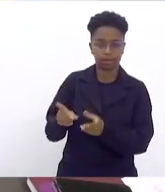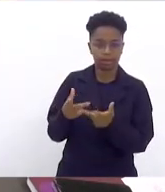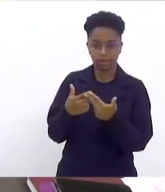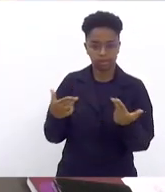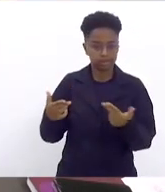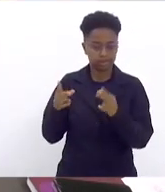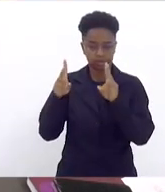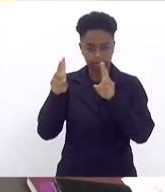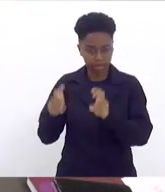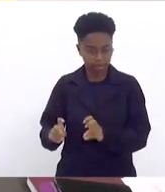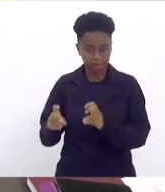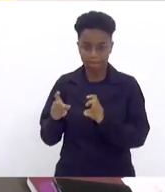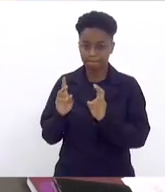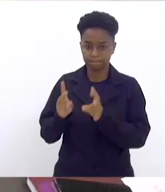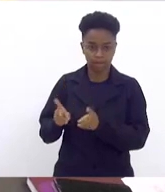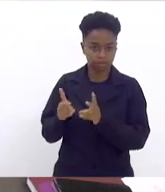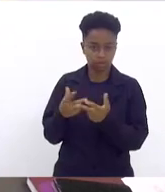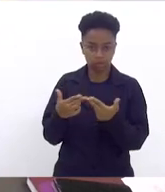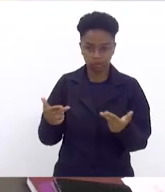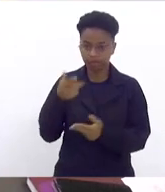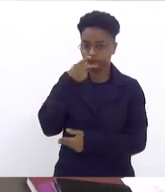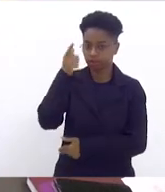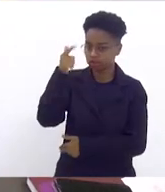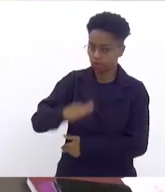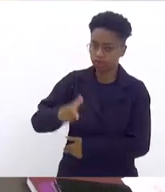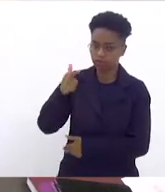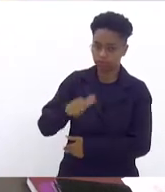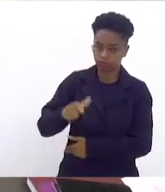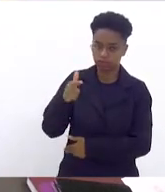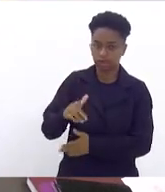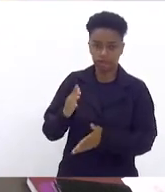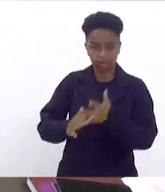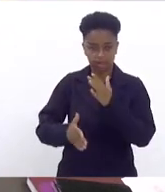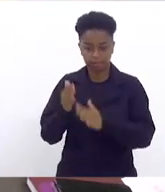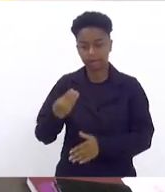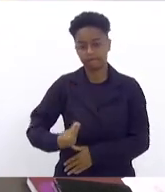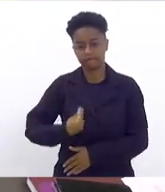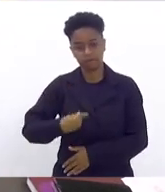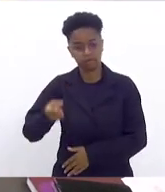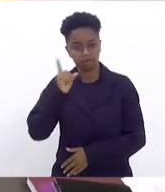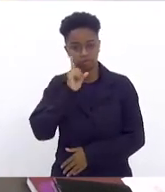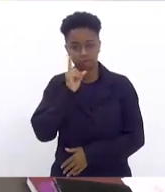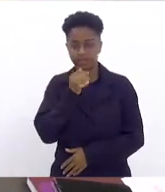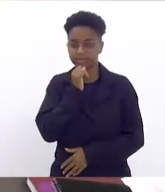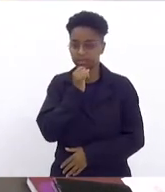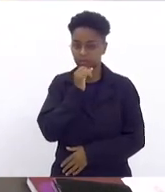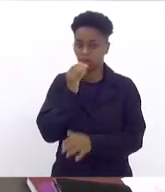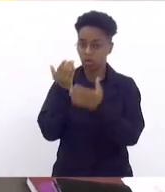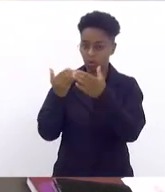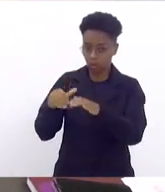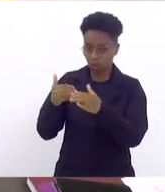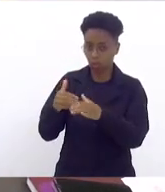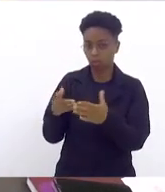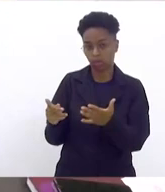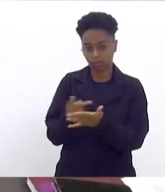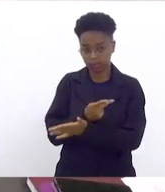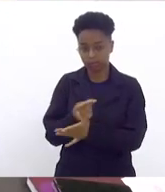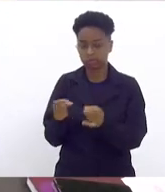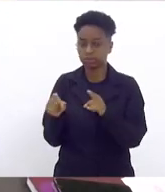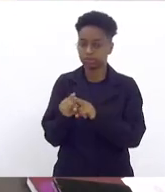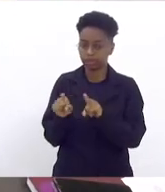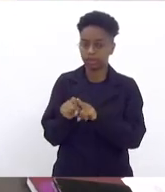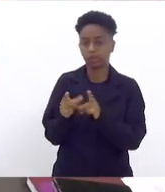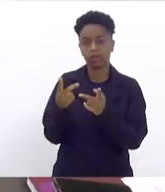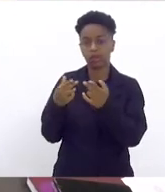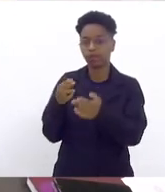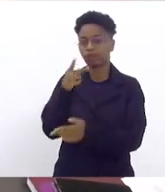mesmo tema, mas sobre determinado transtorno que acaba acontecendo na vida cotidiana, como é o caso do concurso público e como é o caso bem